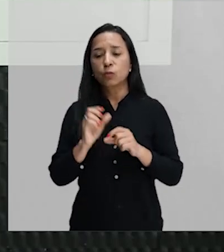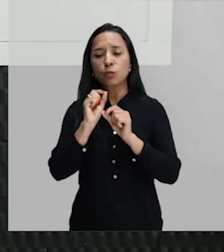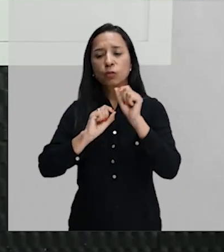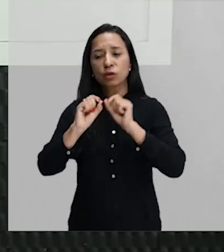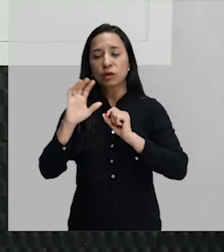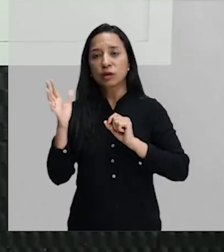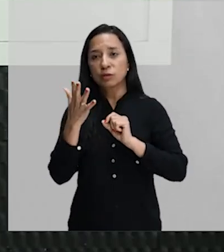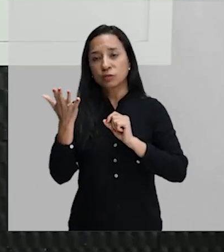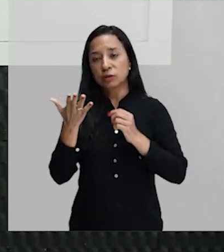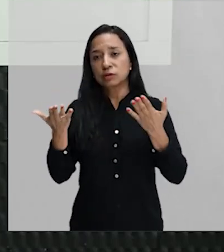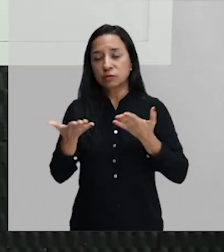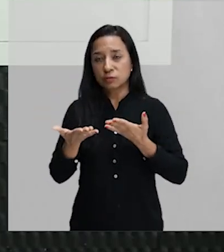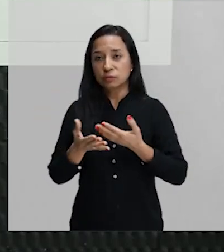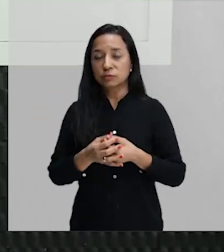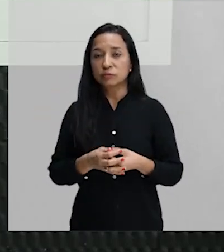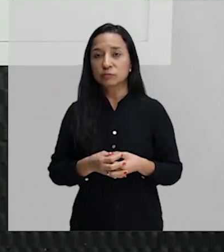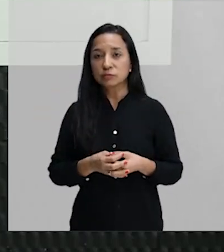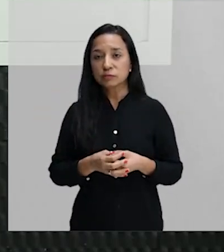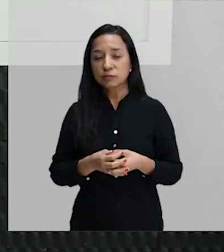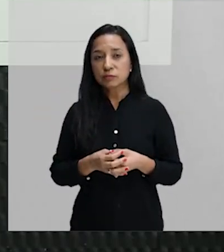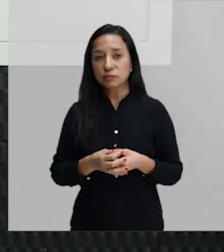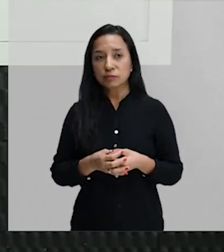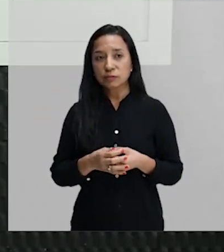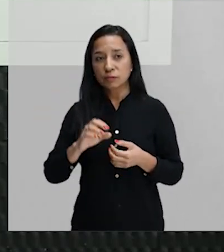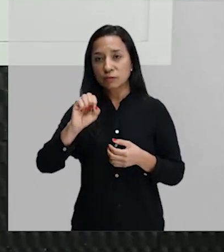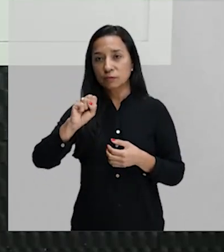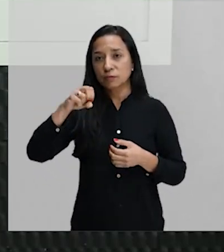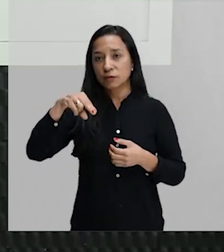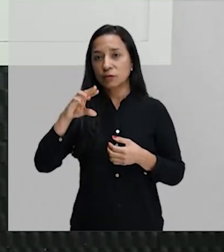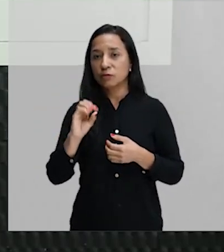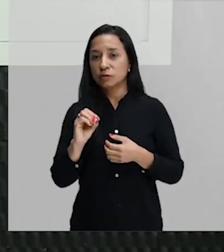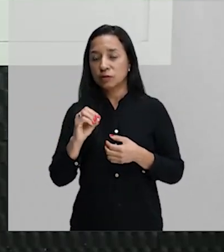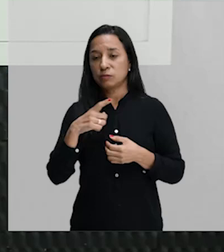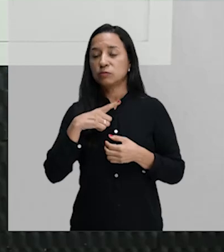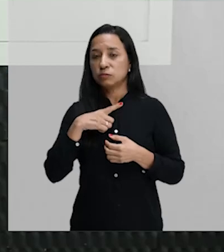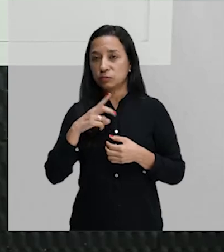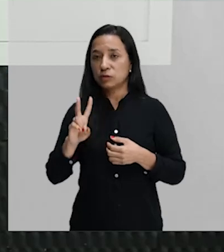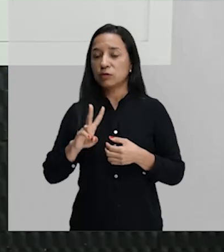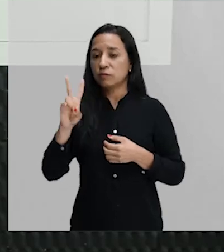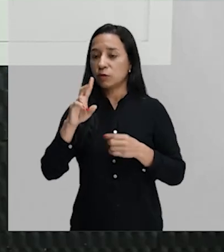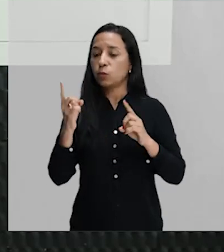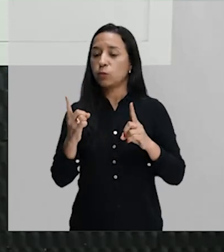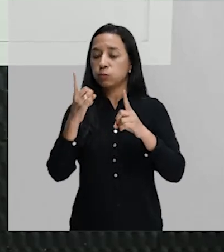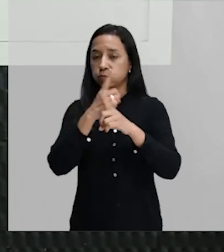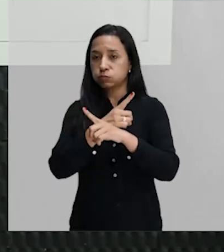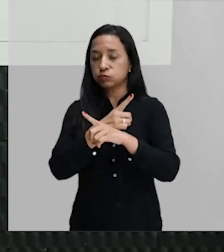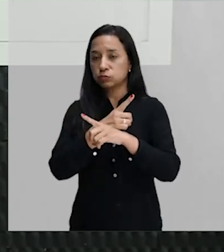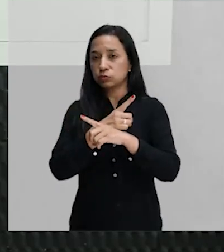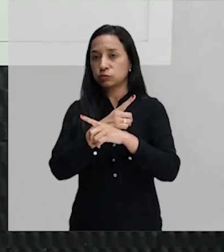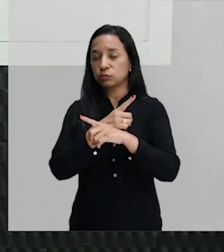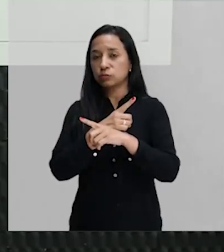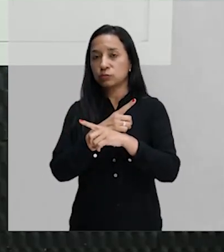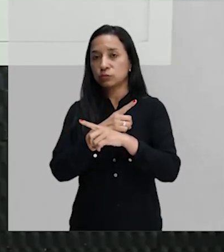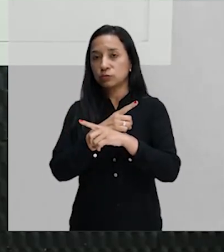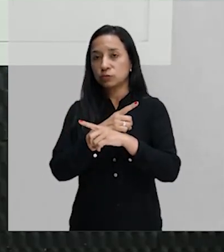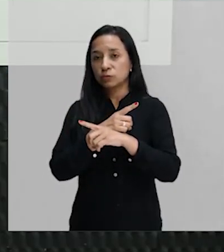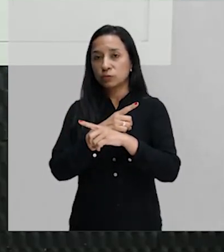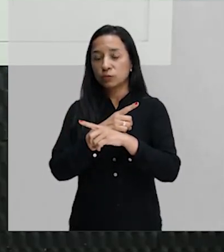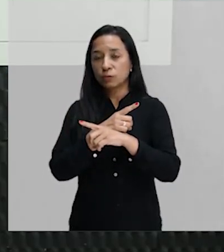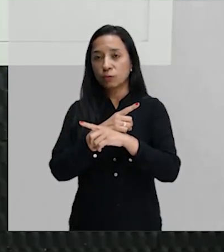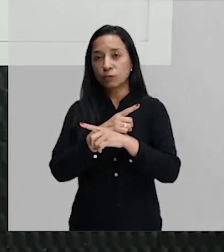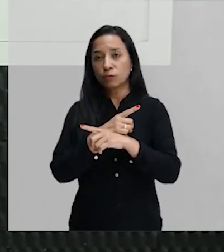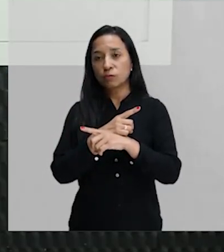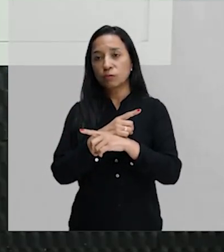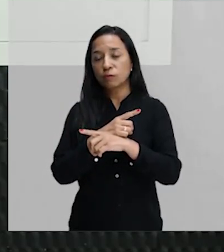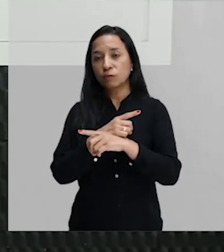ângulos replementares? O seno, eles terão valores opostos. Tá? O seno